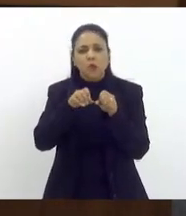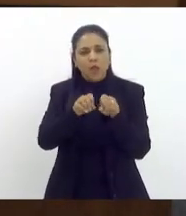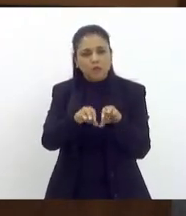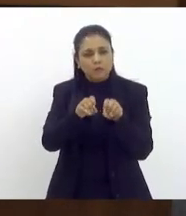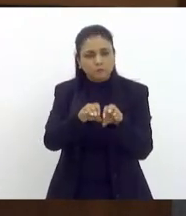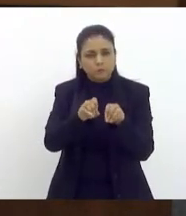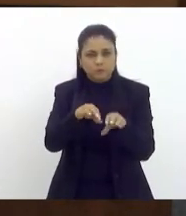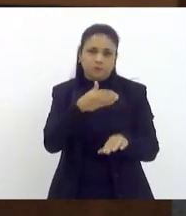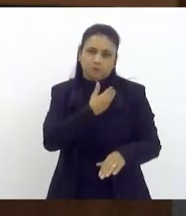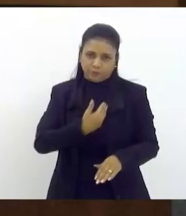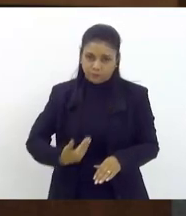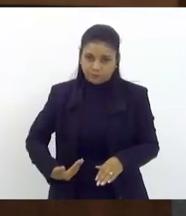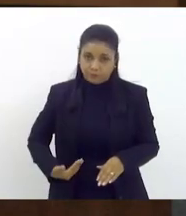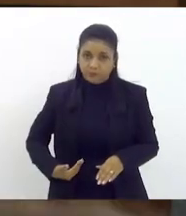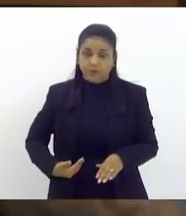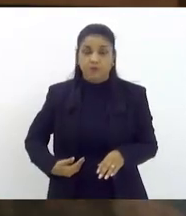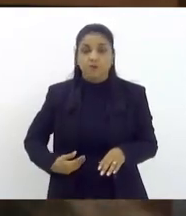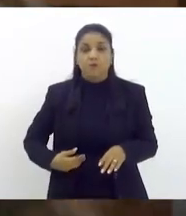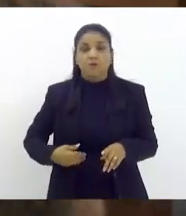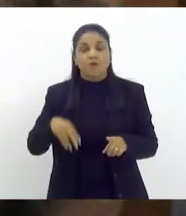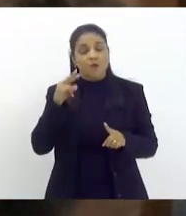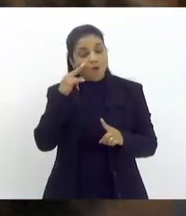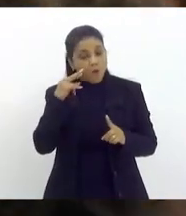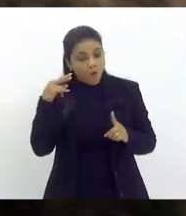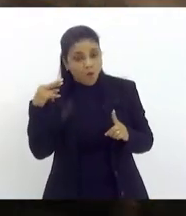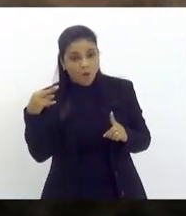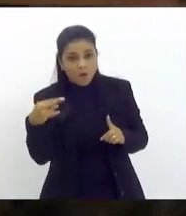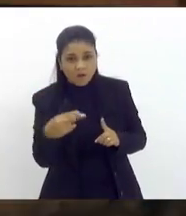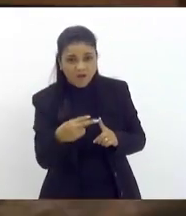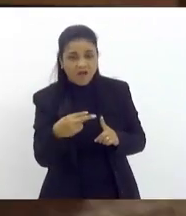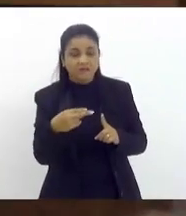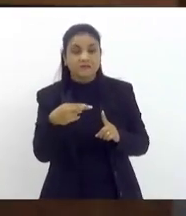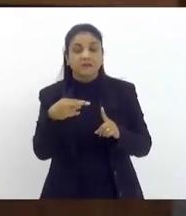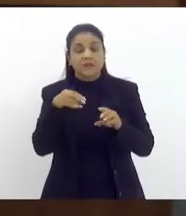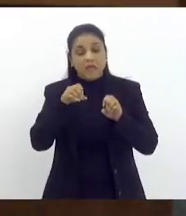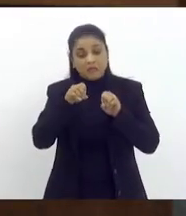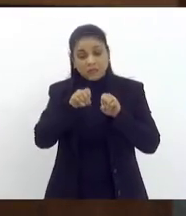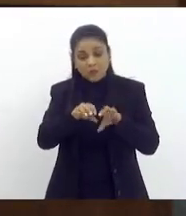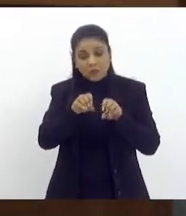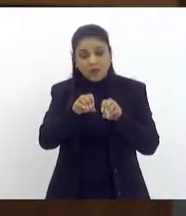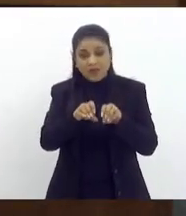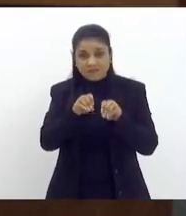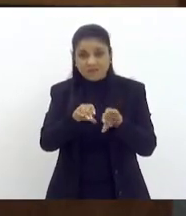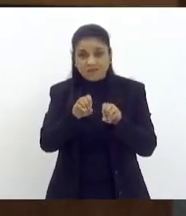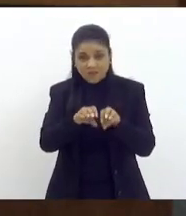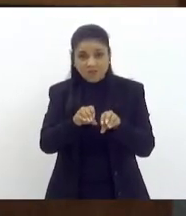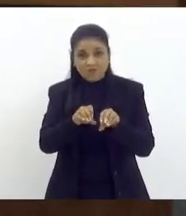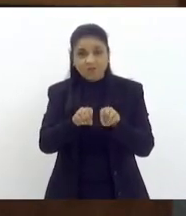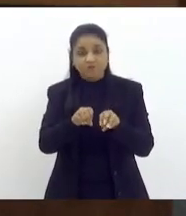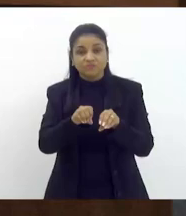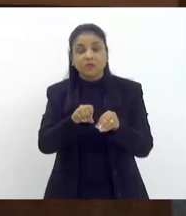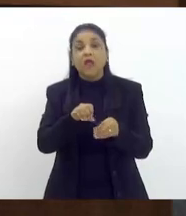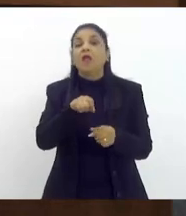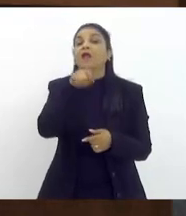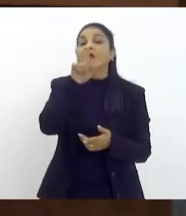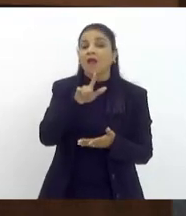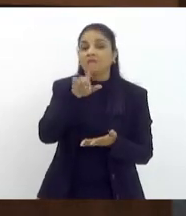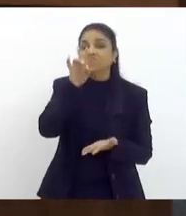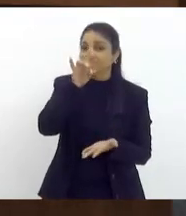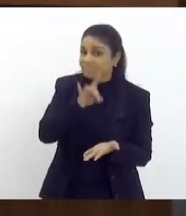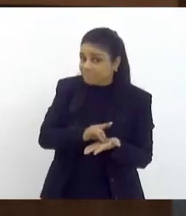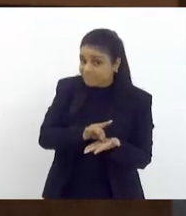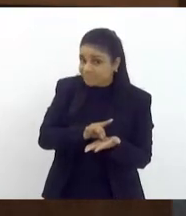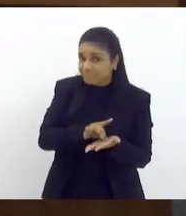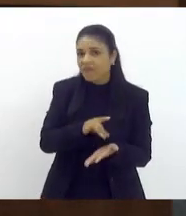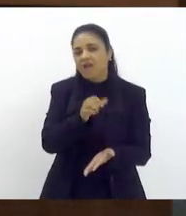e é Preciso olhar hoje que o coração da nossa educação pública é bem verdade são os nossos jovens aqueles